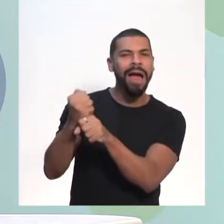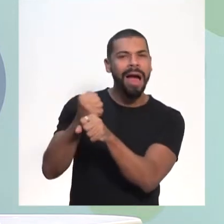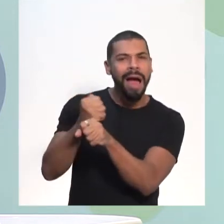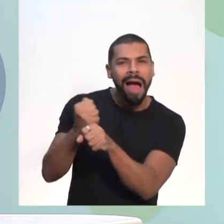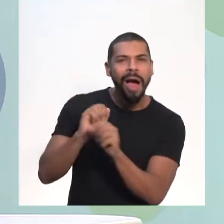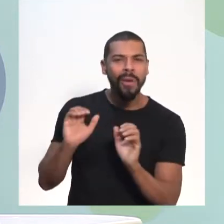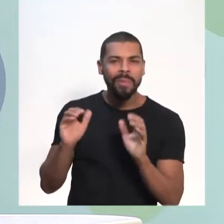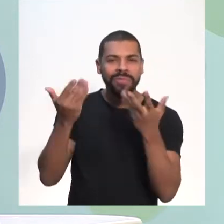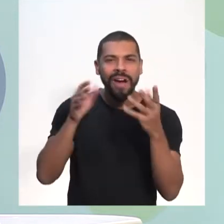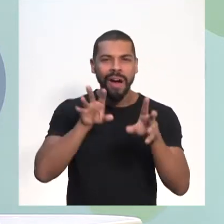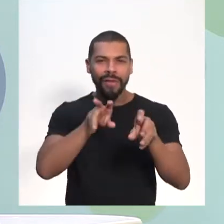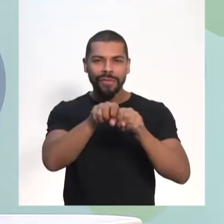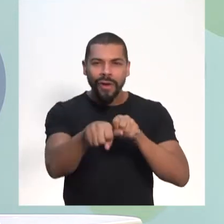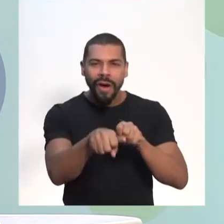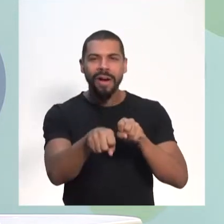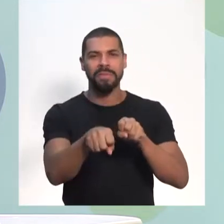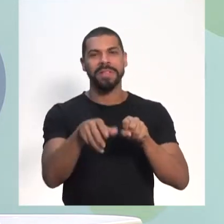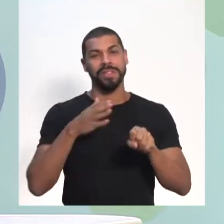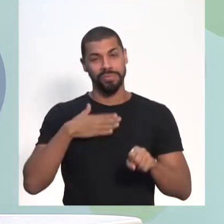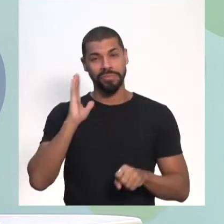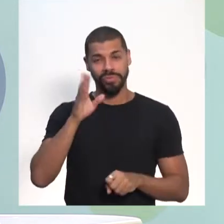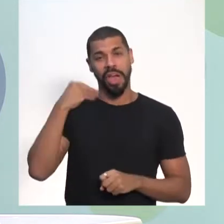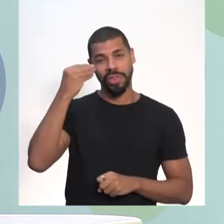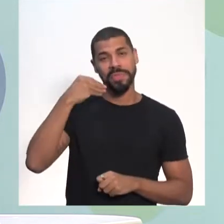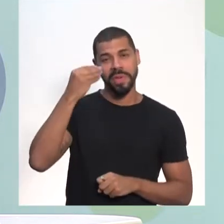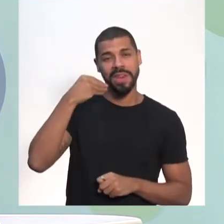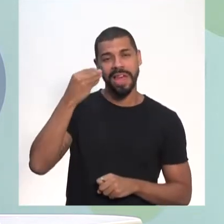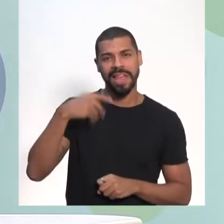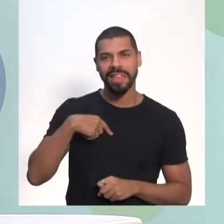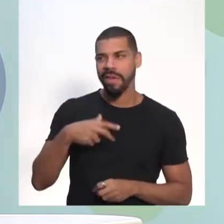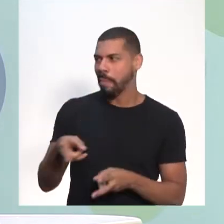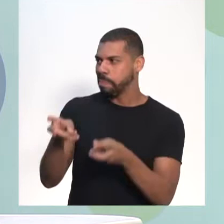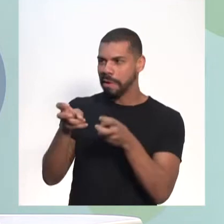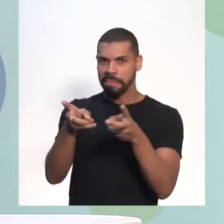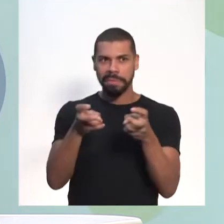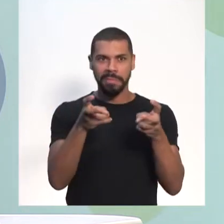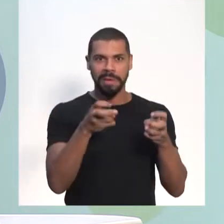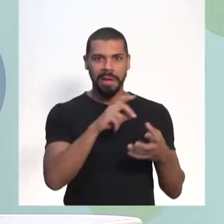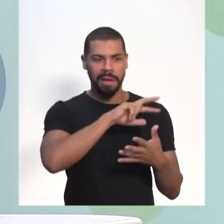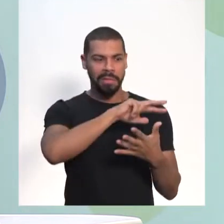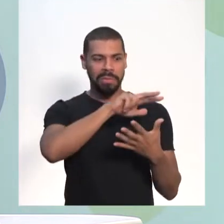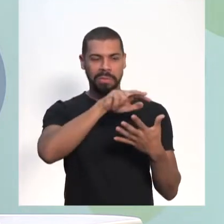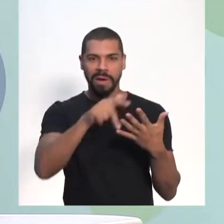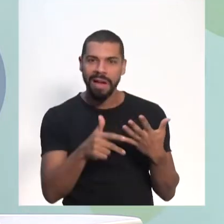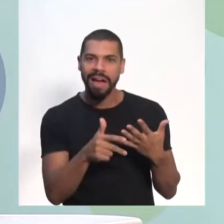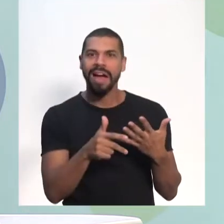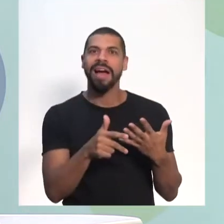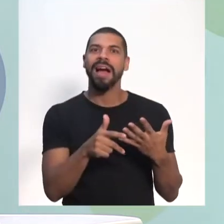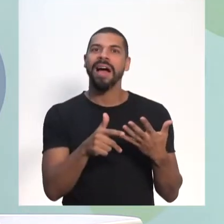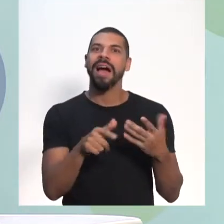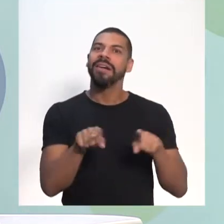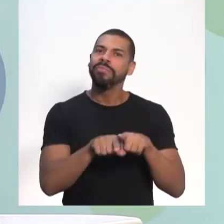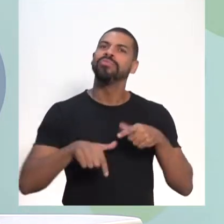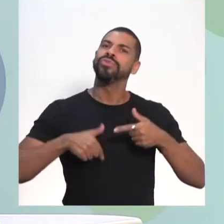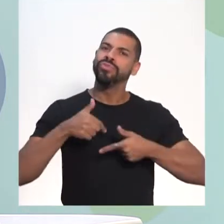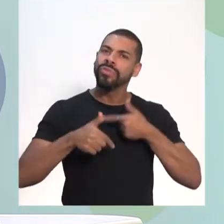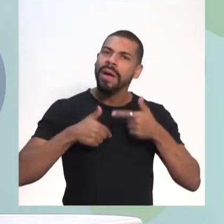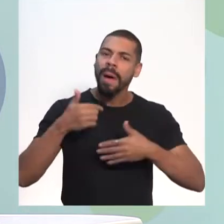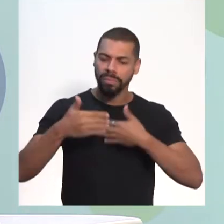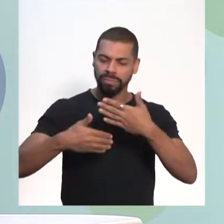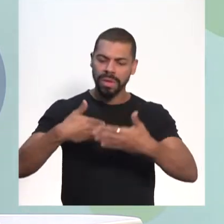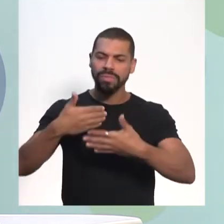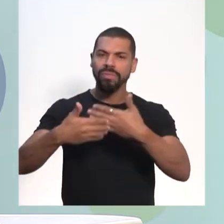algumas formações, especificamente com os anos iniciais, e eu vejo muito isso, né, essa articulação, esse trabalho, desenvolvimento de